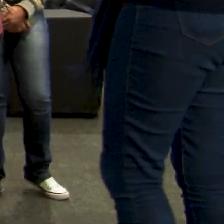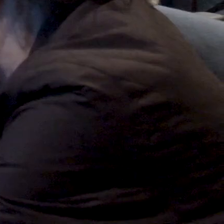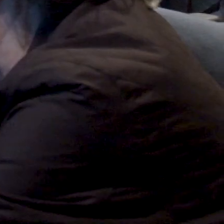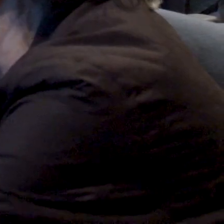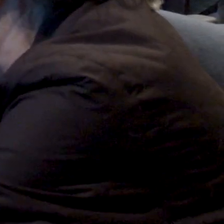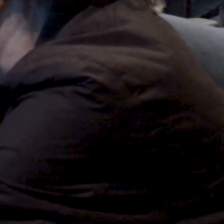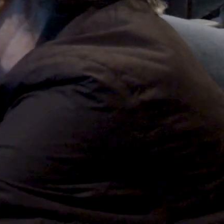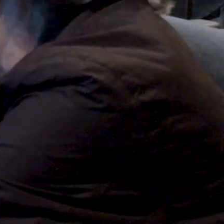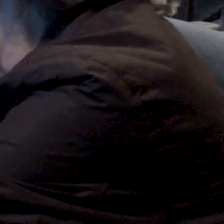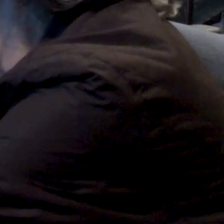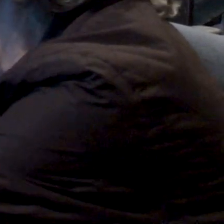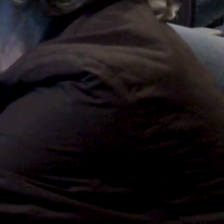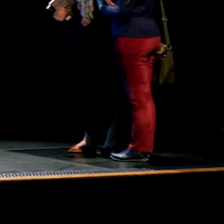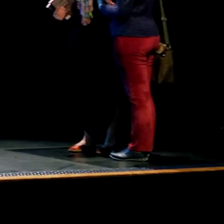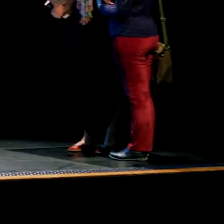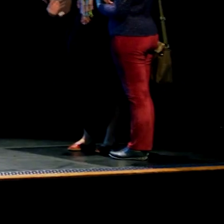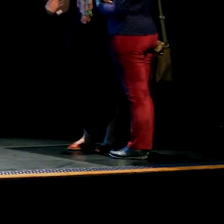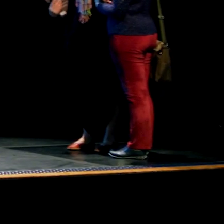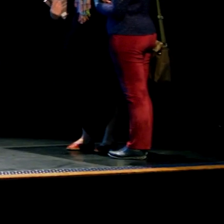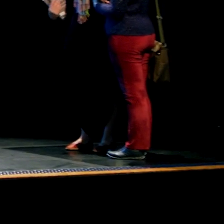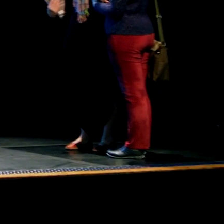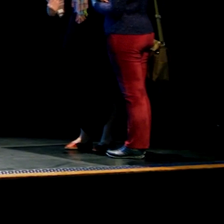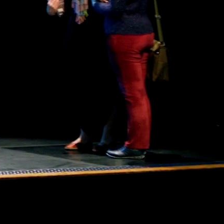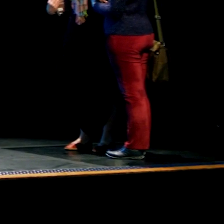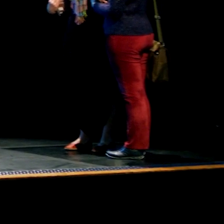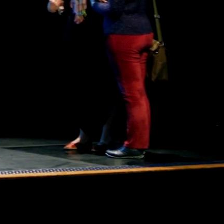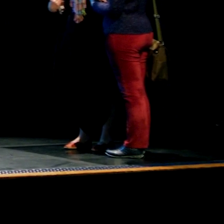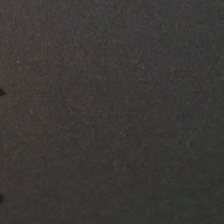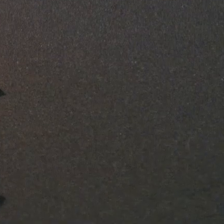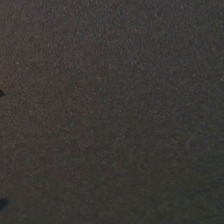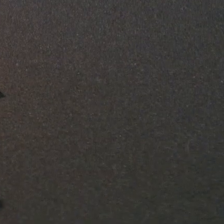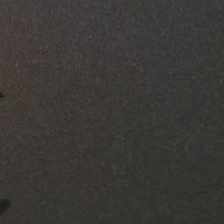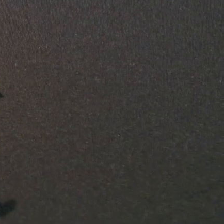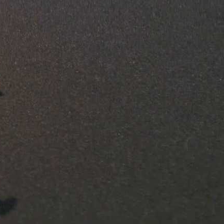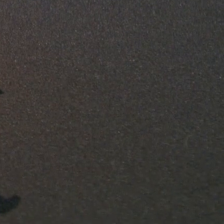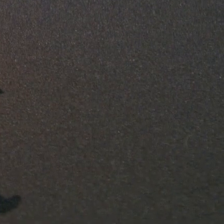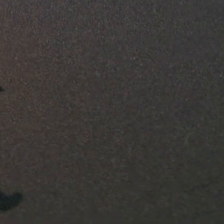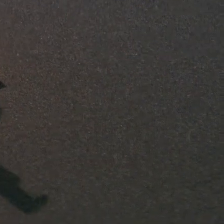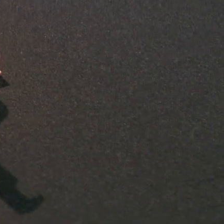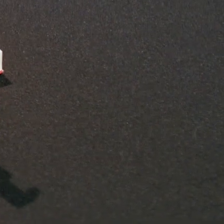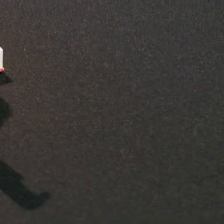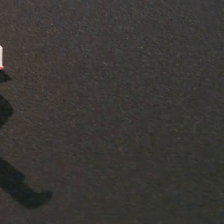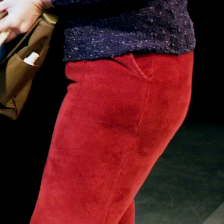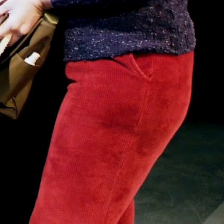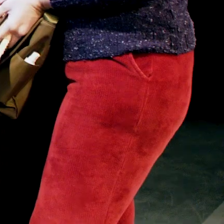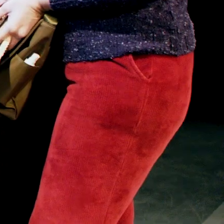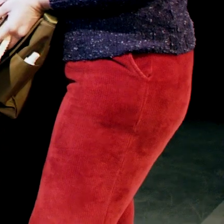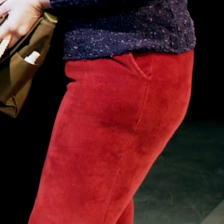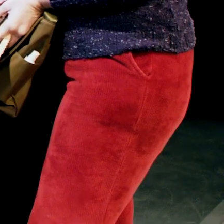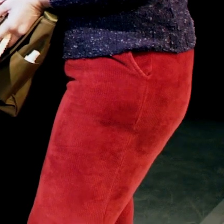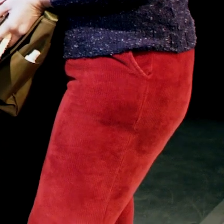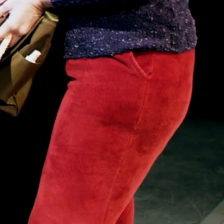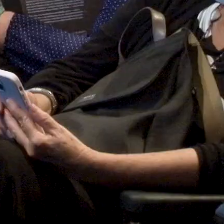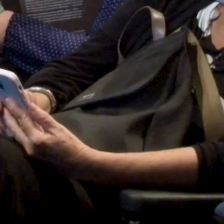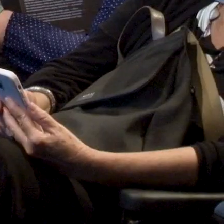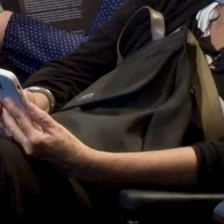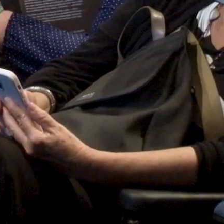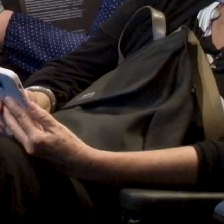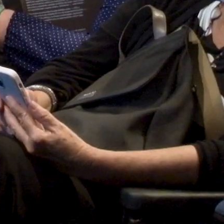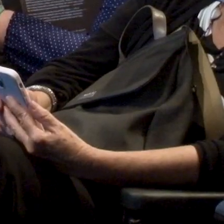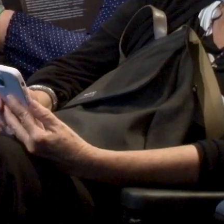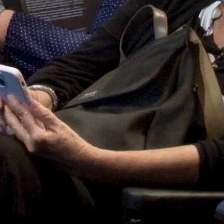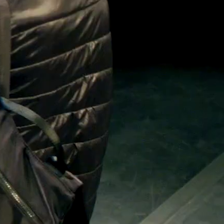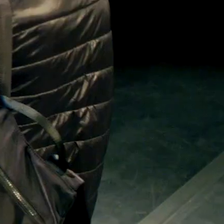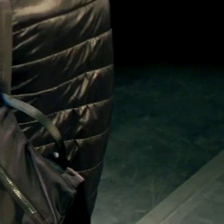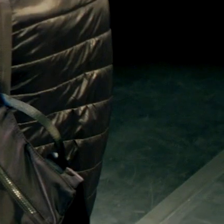na entrada do auditório. Pessoas aguardam para pegar o autógrafo da autora. Eliana autografa livros, conversa com o público